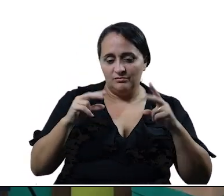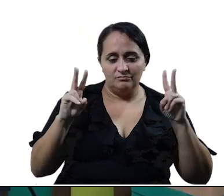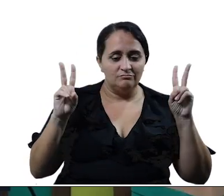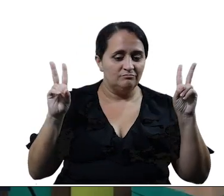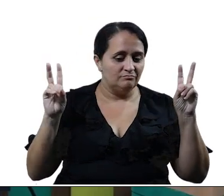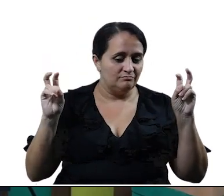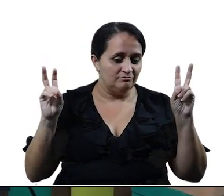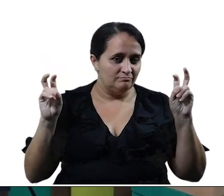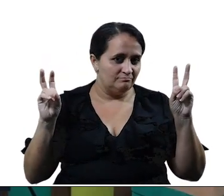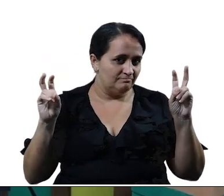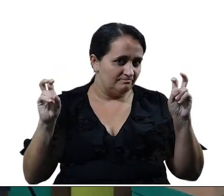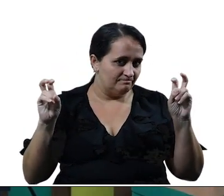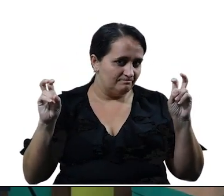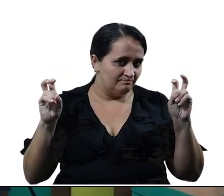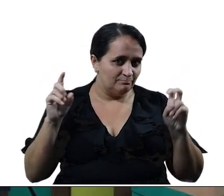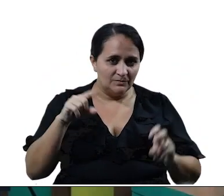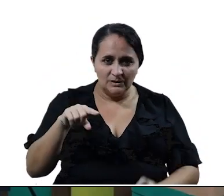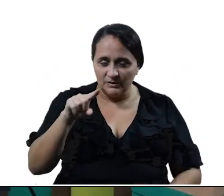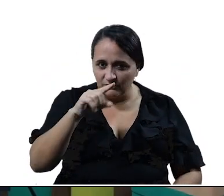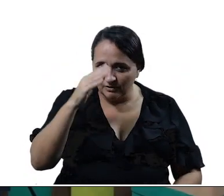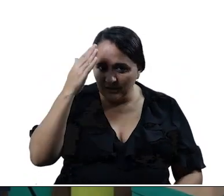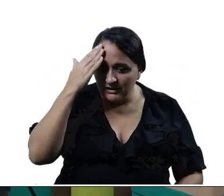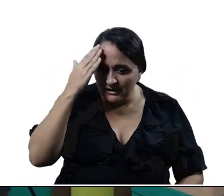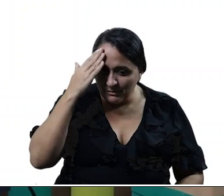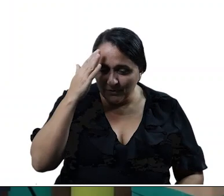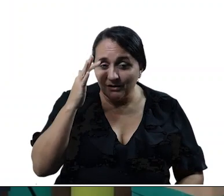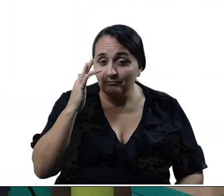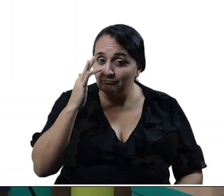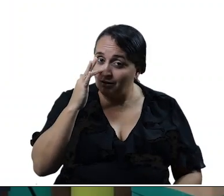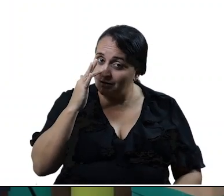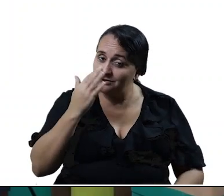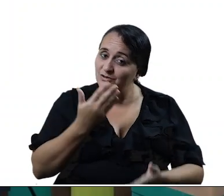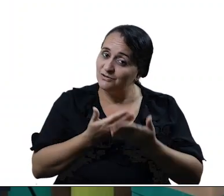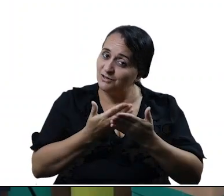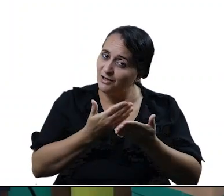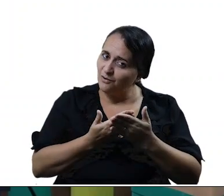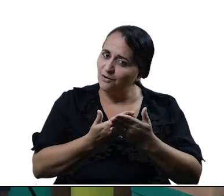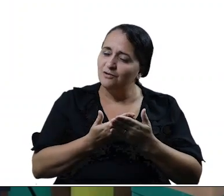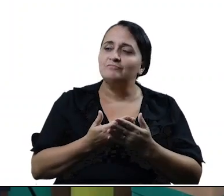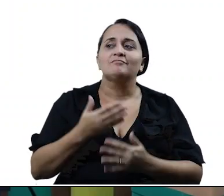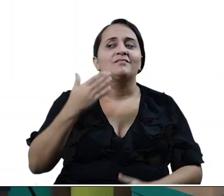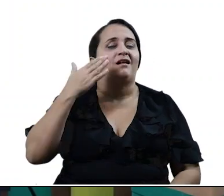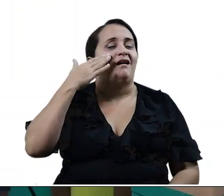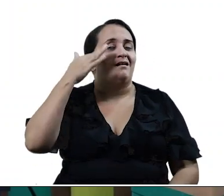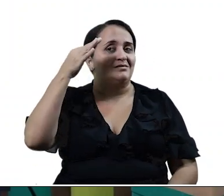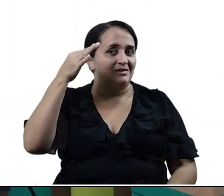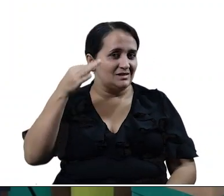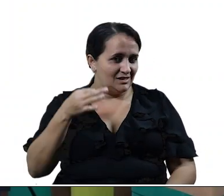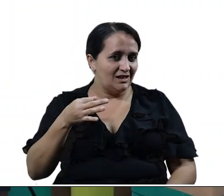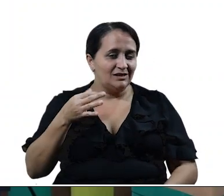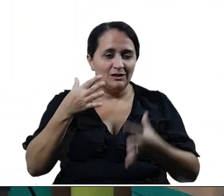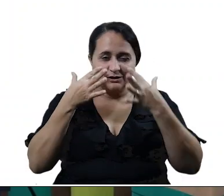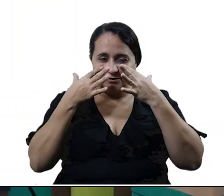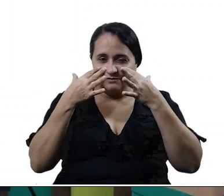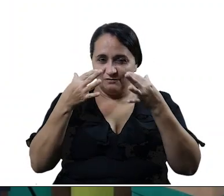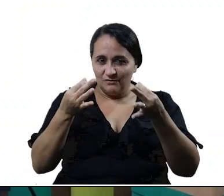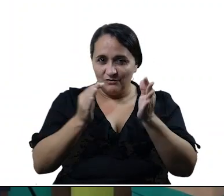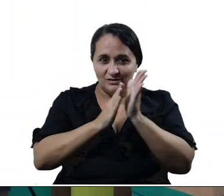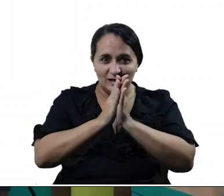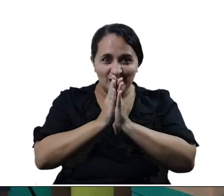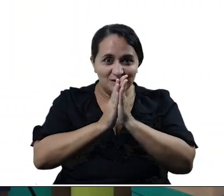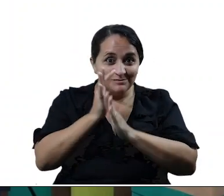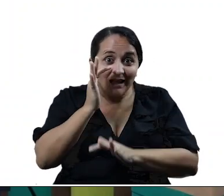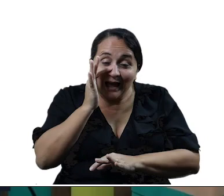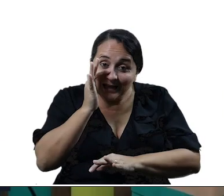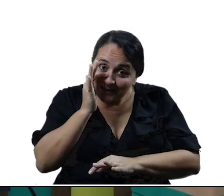sei. Bem, se você quiser saber, assista a nossa aula hoje. Com certeza, vou ficar ligadinha, assim como vocês.